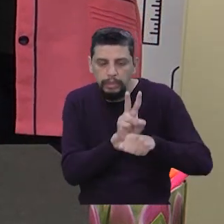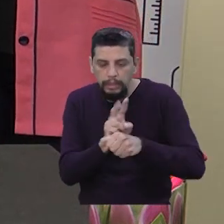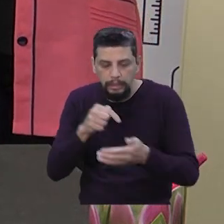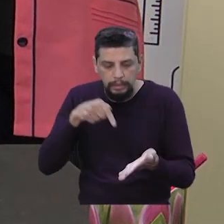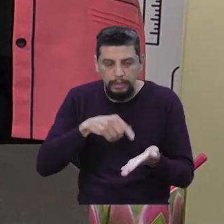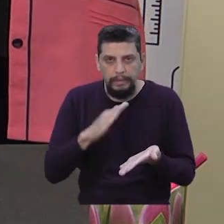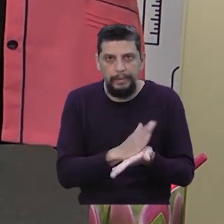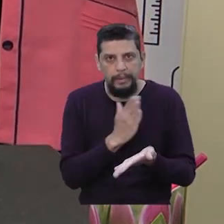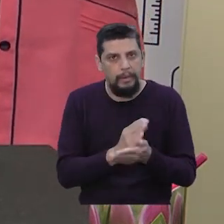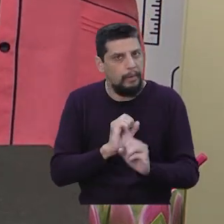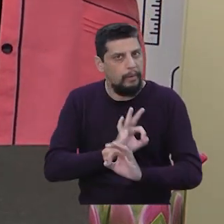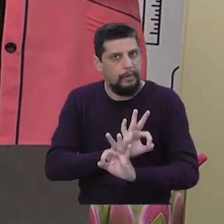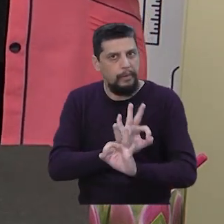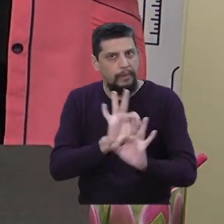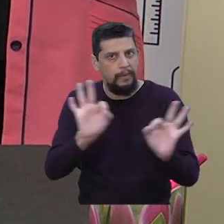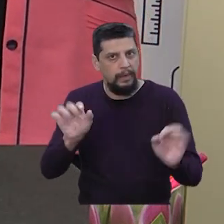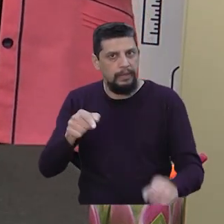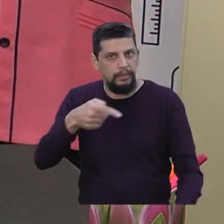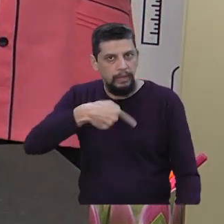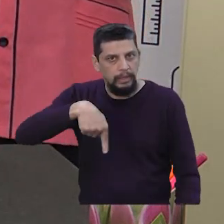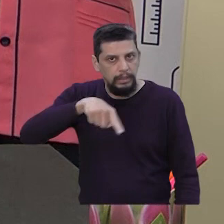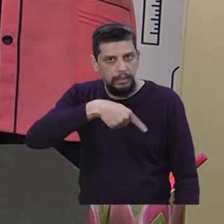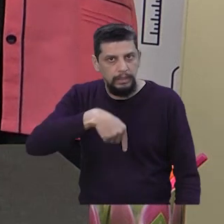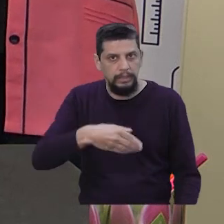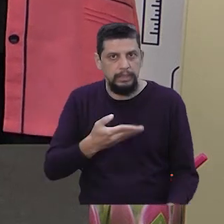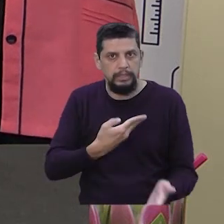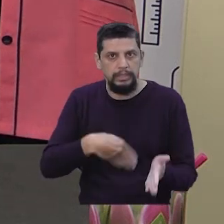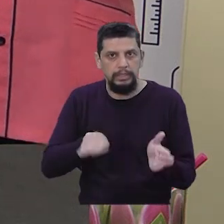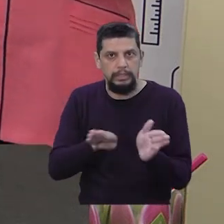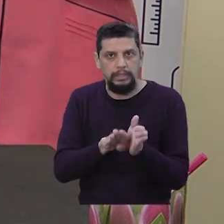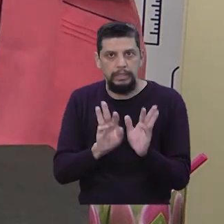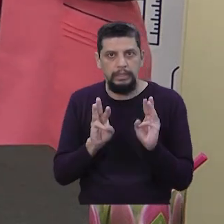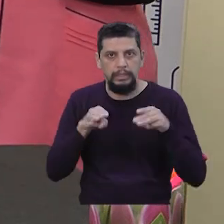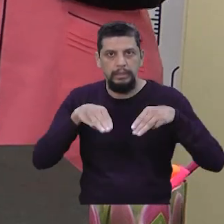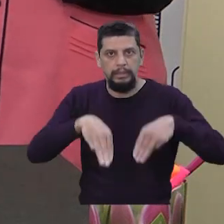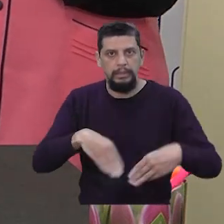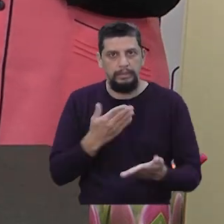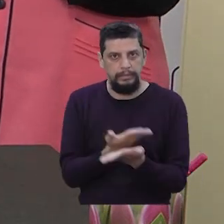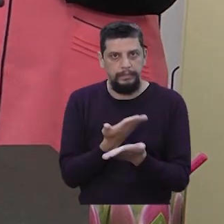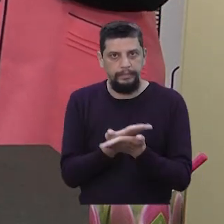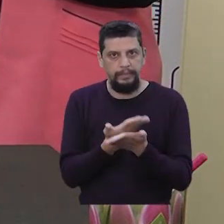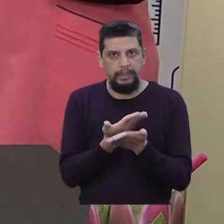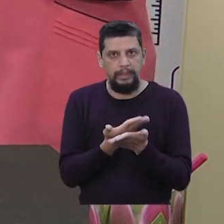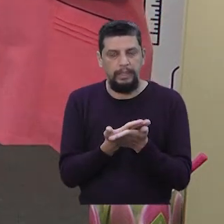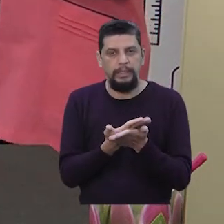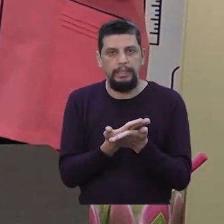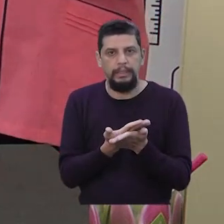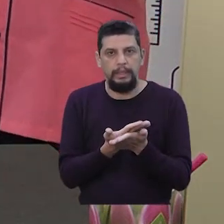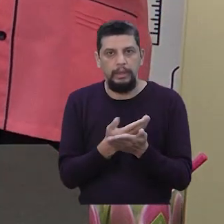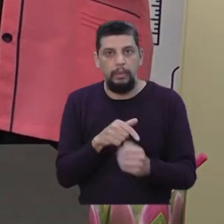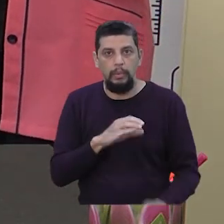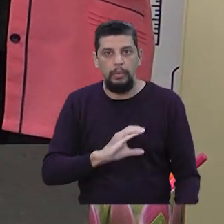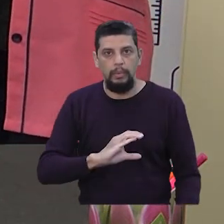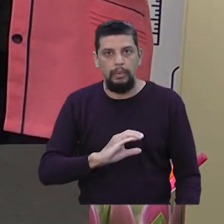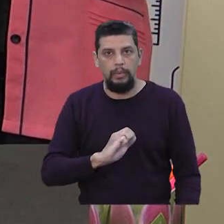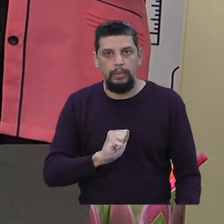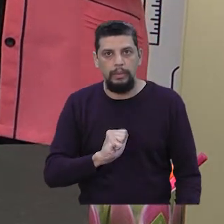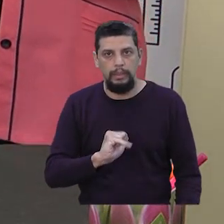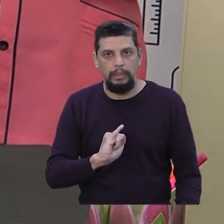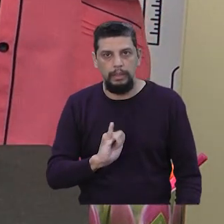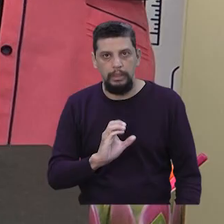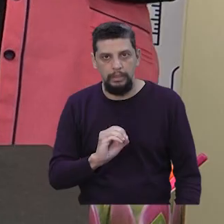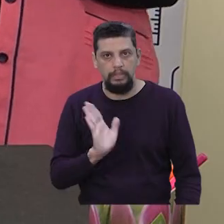seu caderno. Muito bem. Nós estamos finalizando a nossa aula. E chegando ao fim, o Caio já